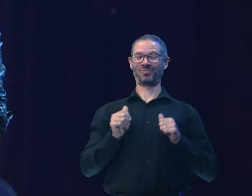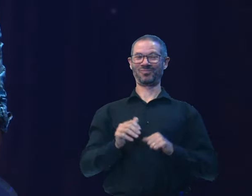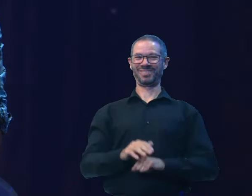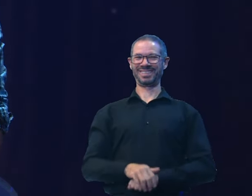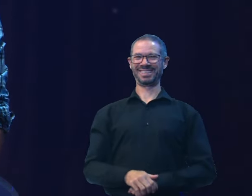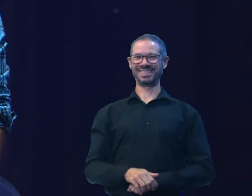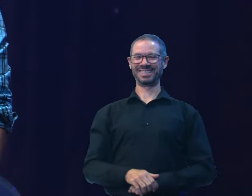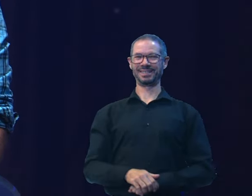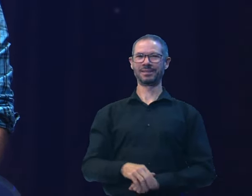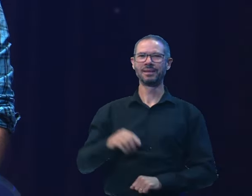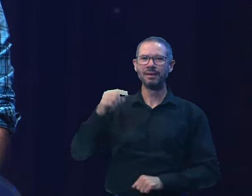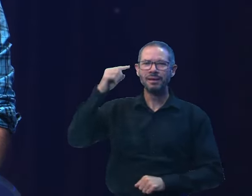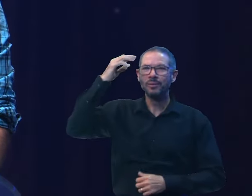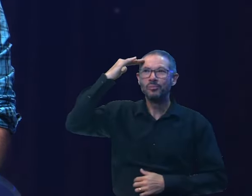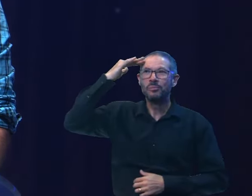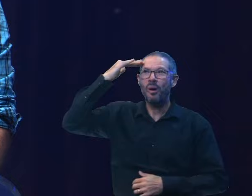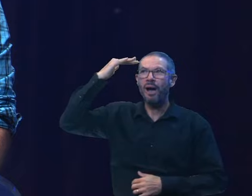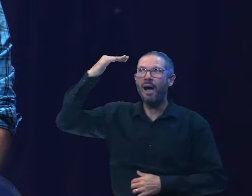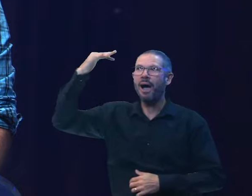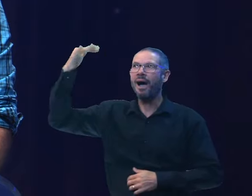E a cabeça fica onde?